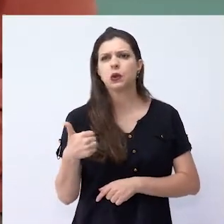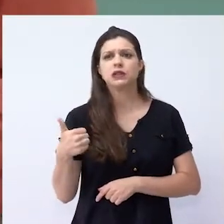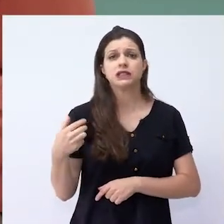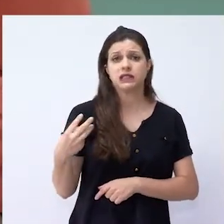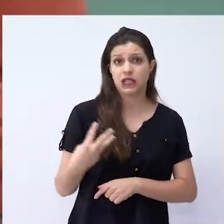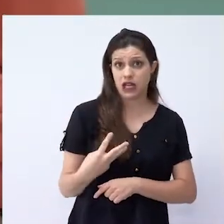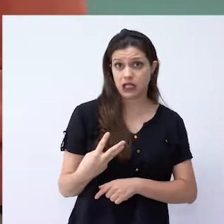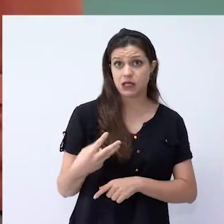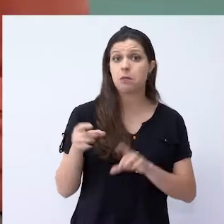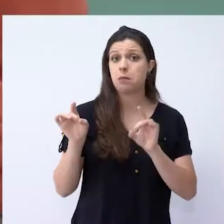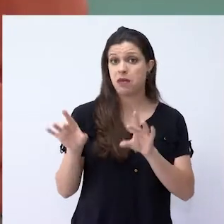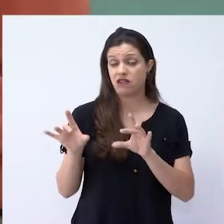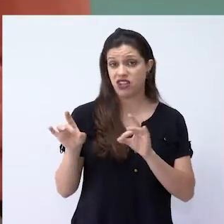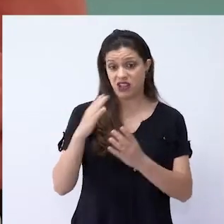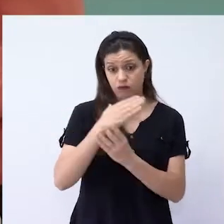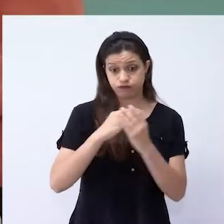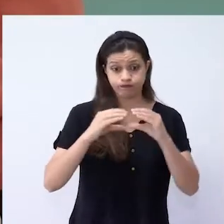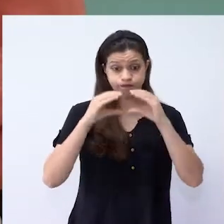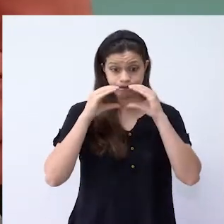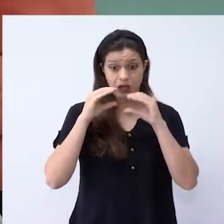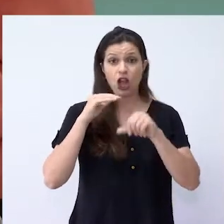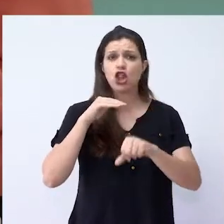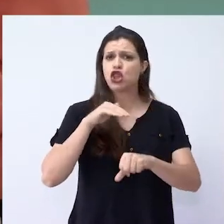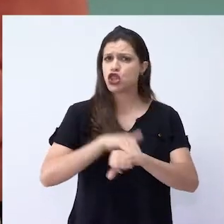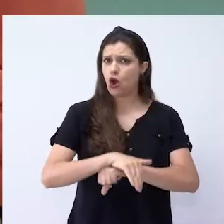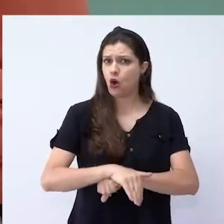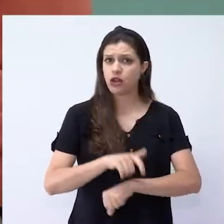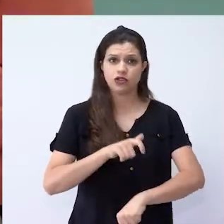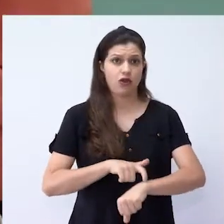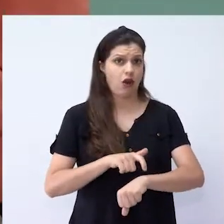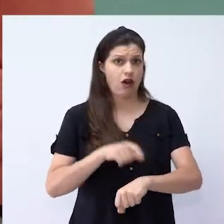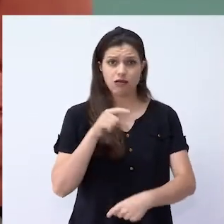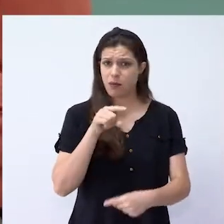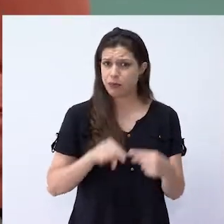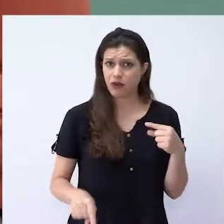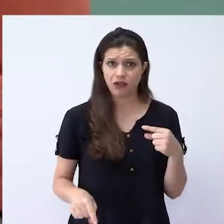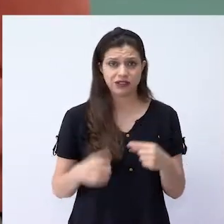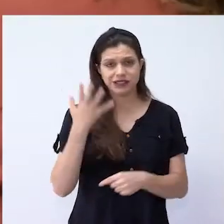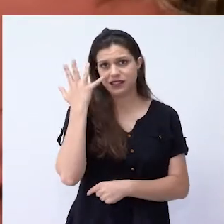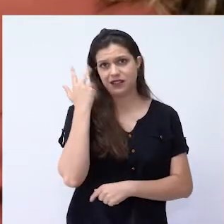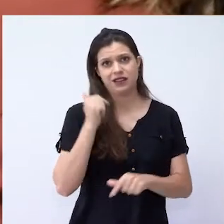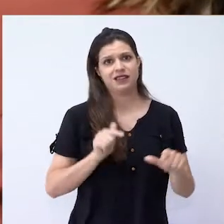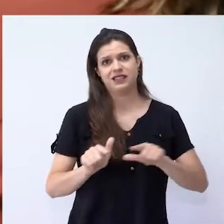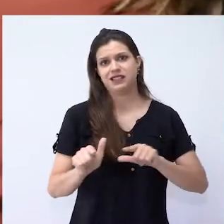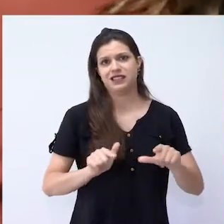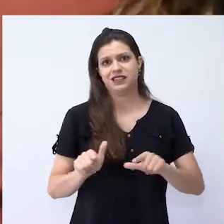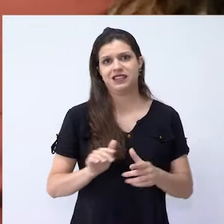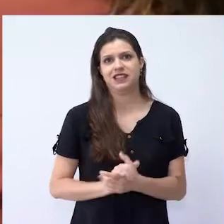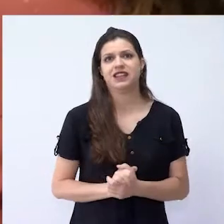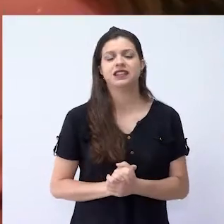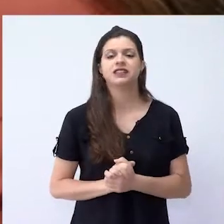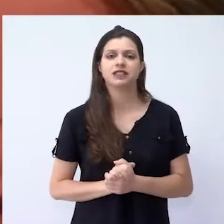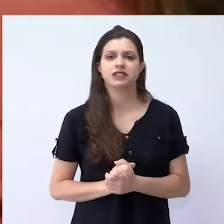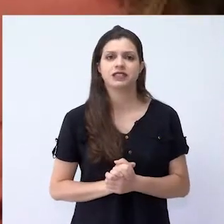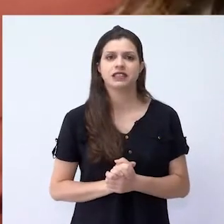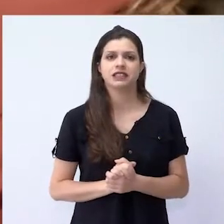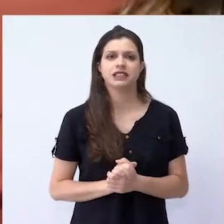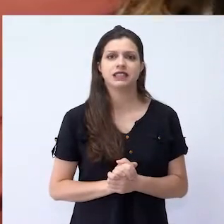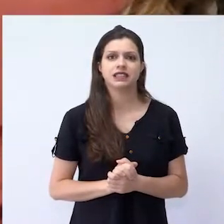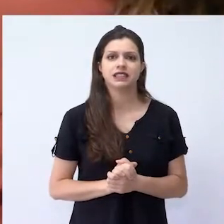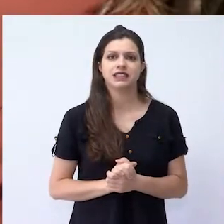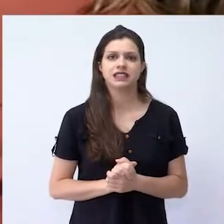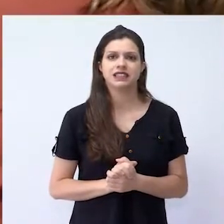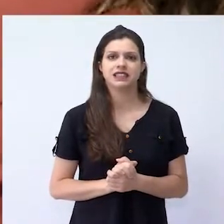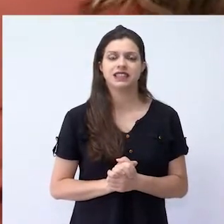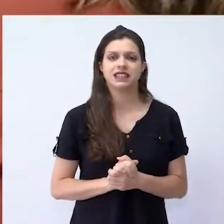12 e 13 anos, para vender, inclusive à noite, que é um horário que não poderia, né? Não pode pela idade. Mais do que errado. Mais do que